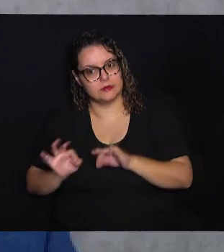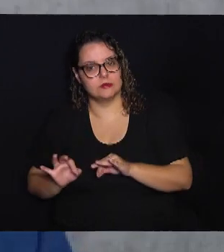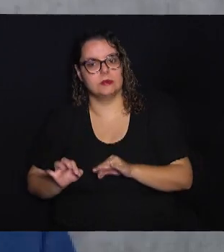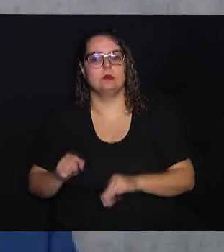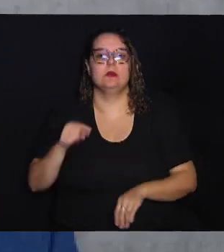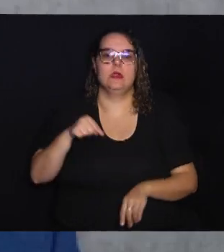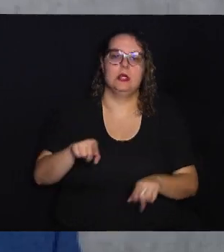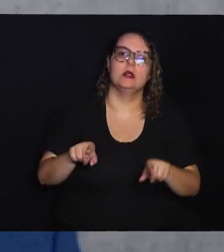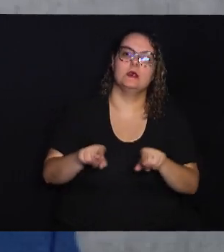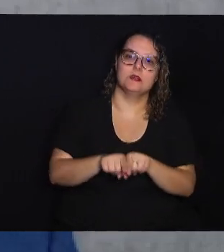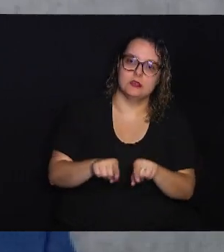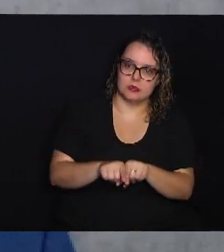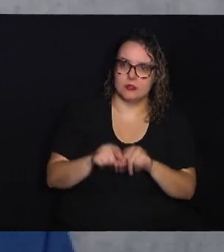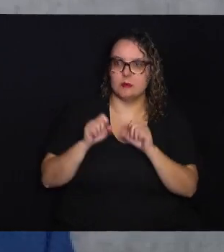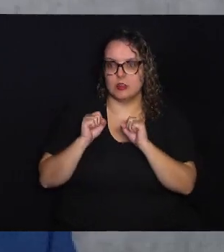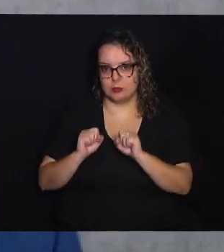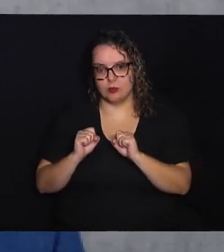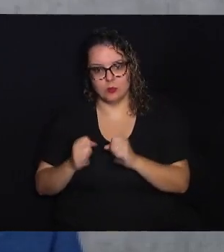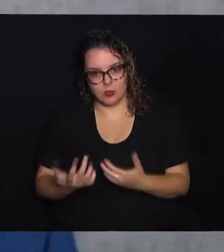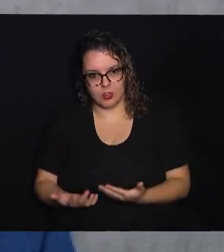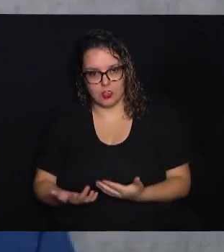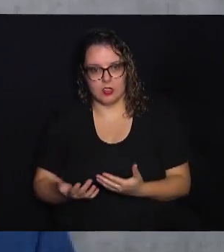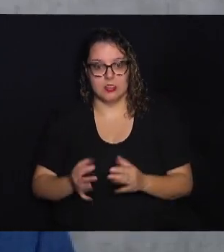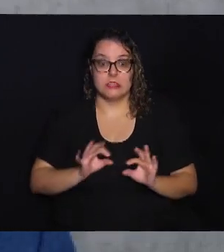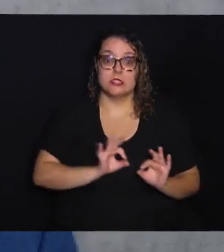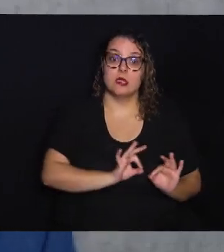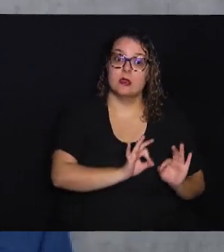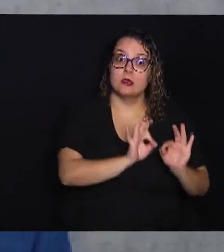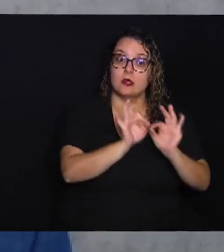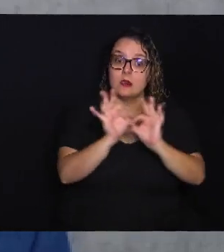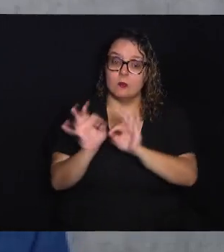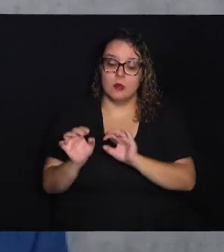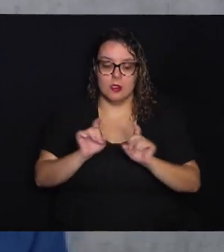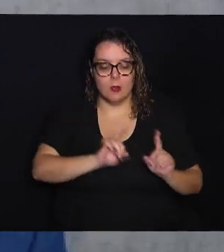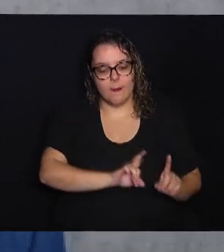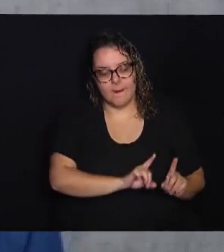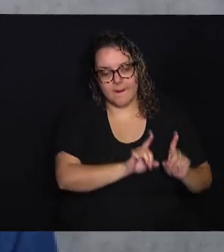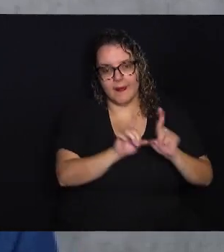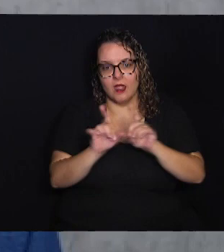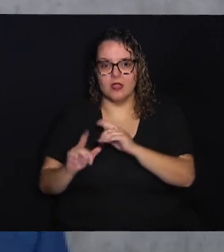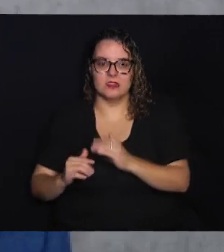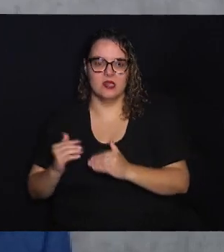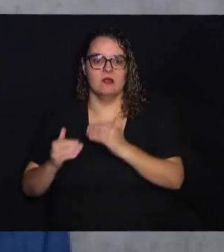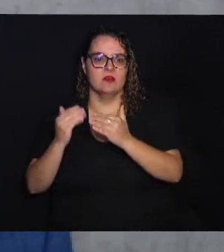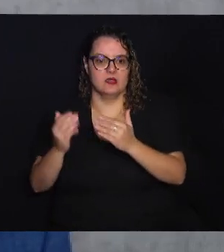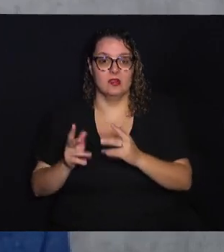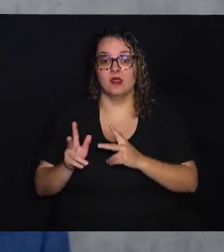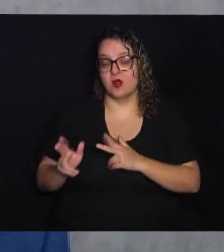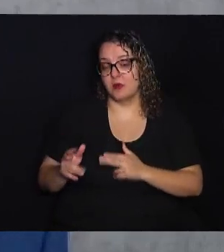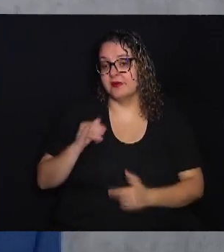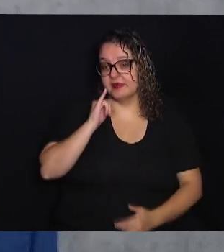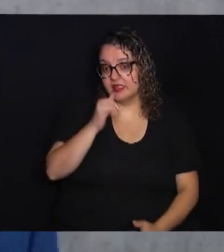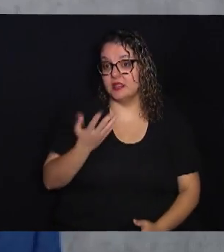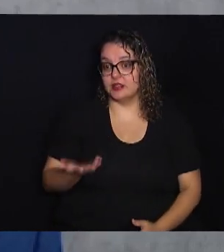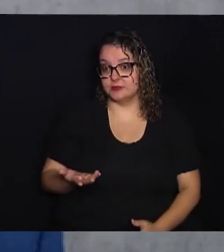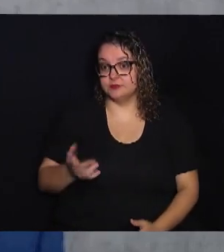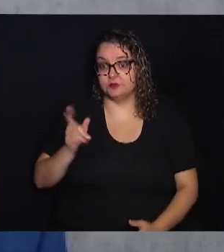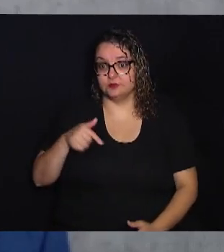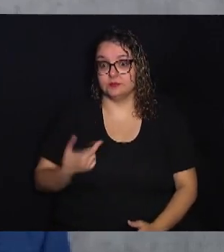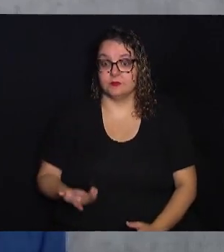numa forma de planejar para que ela também possa acompanhar essa agenda, que até a